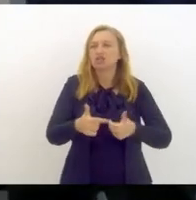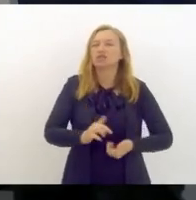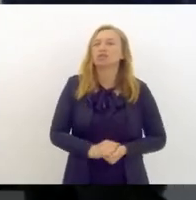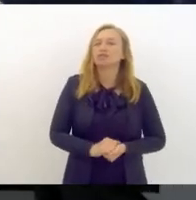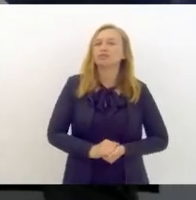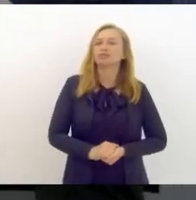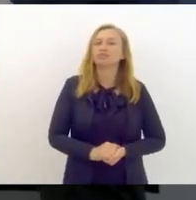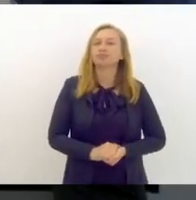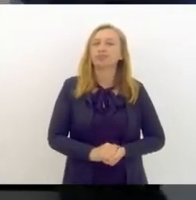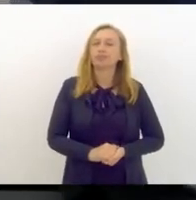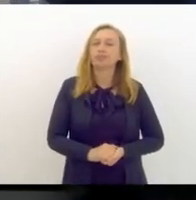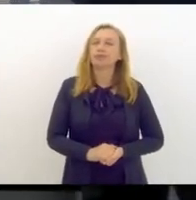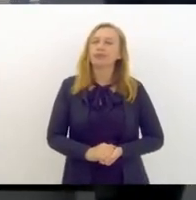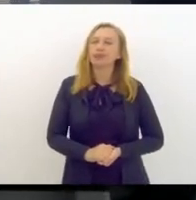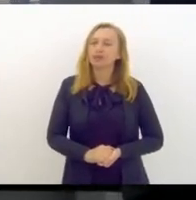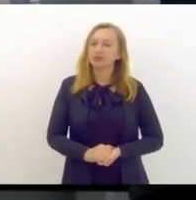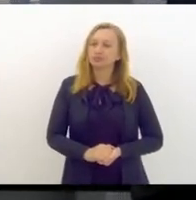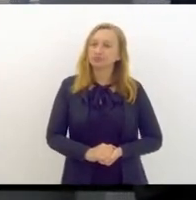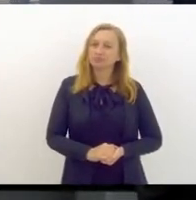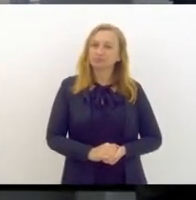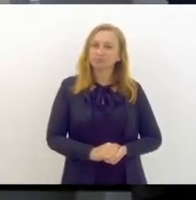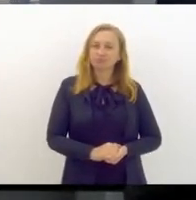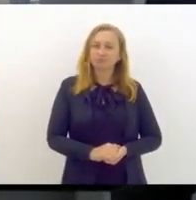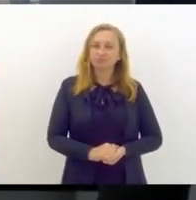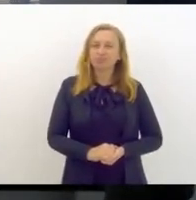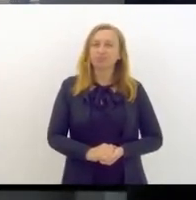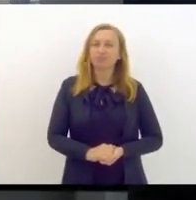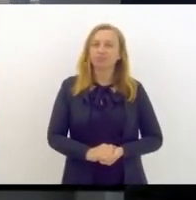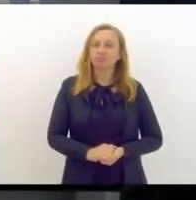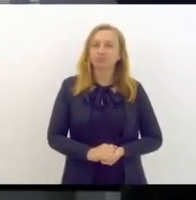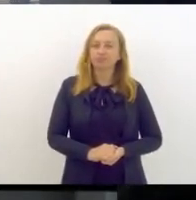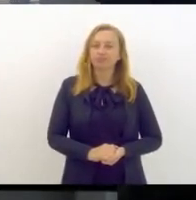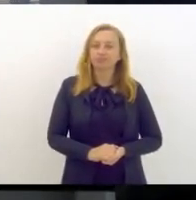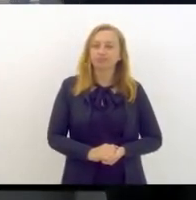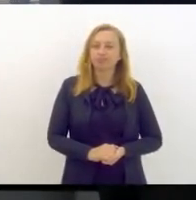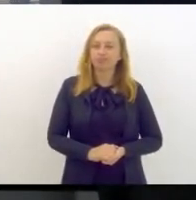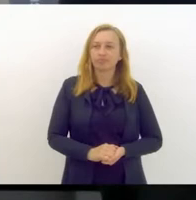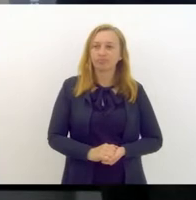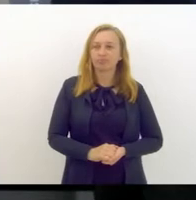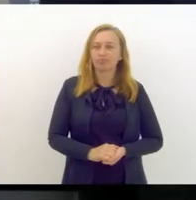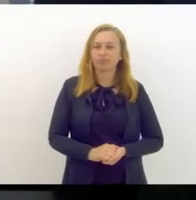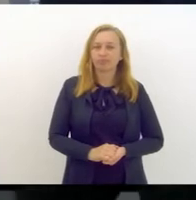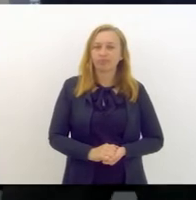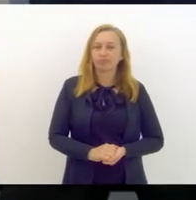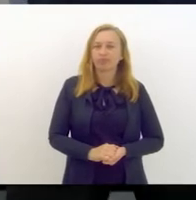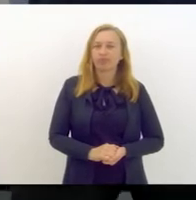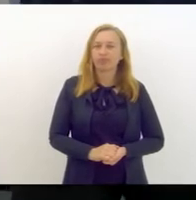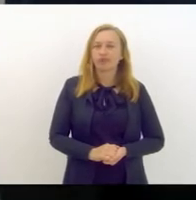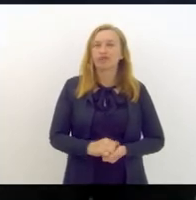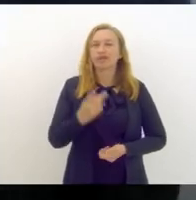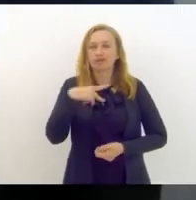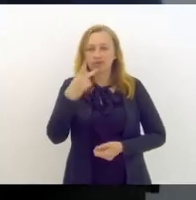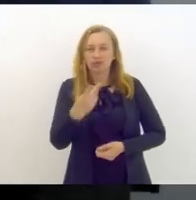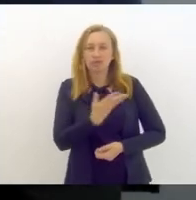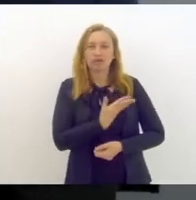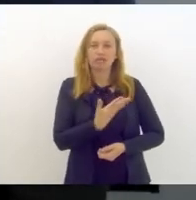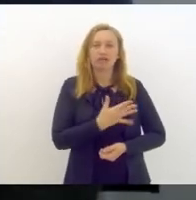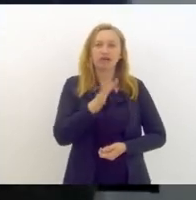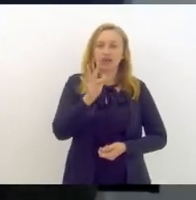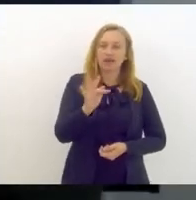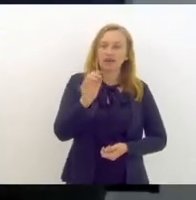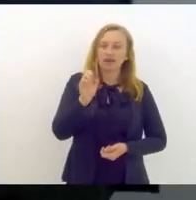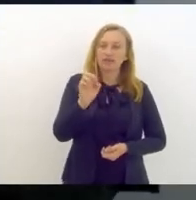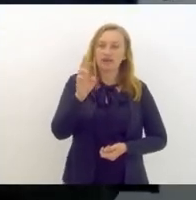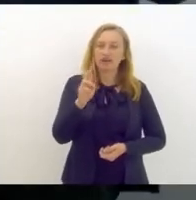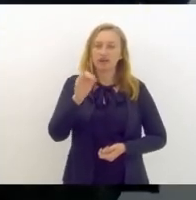manifestação. Fora isso, a gente consegue fazer um contrassenso ao que foi colocado pela colega da Firjan. A